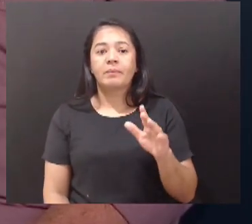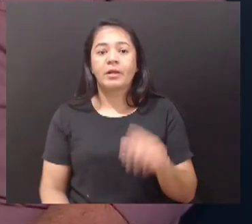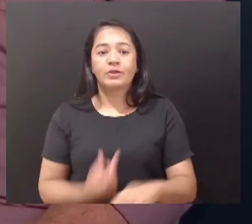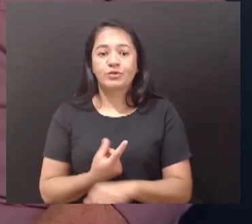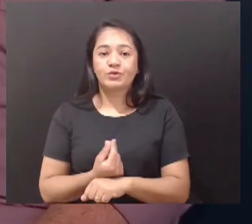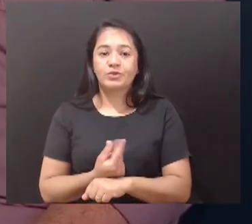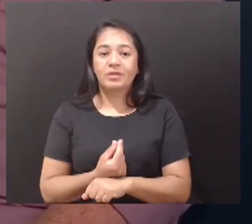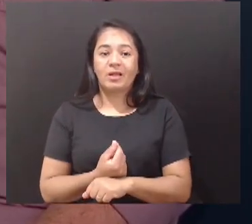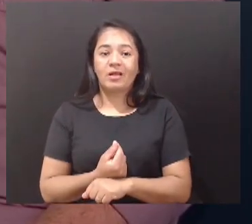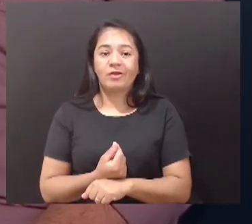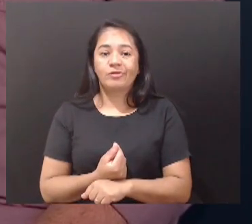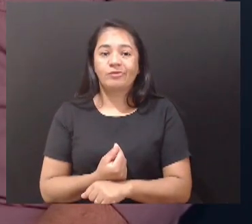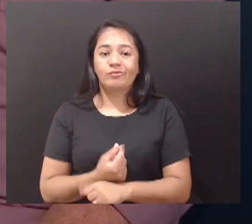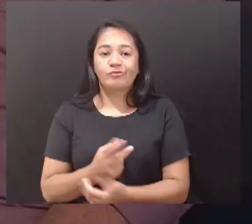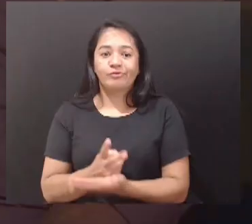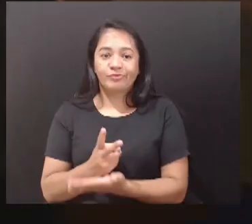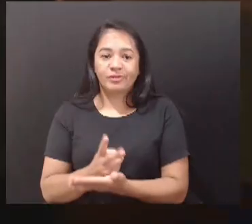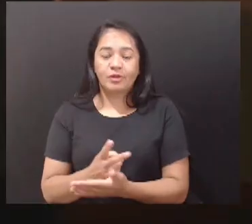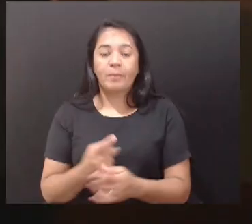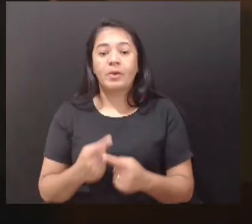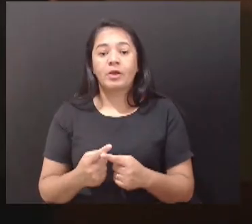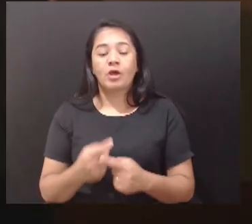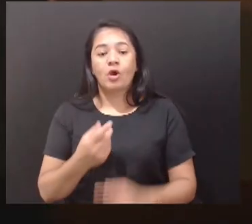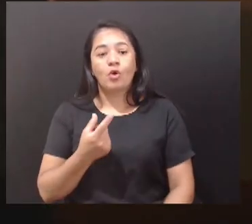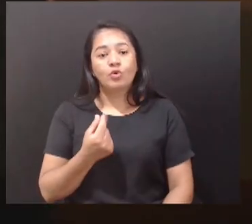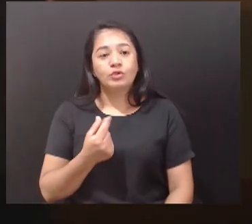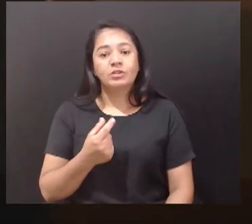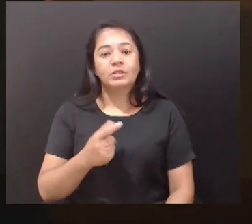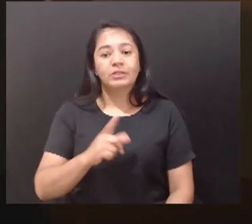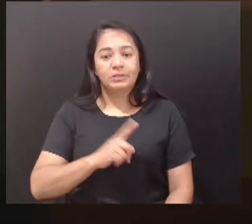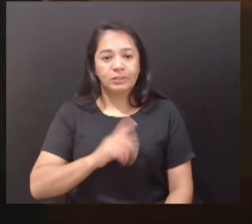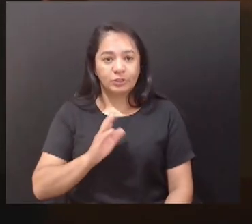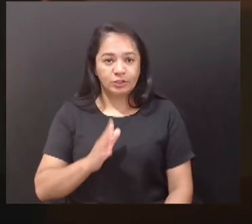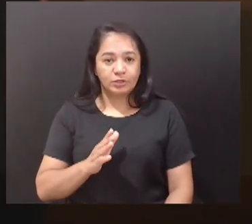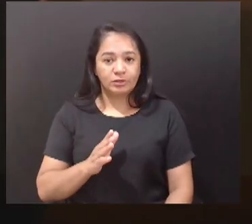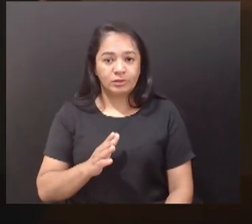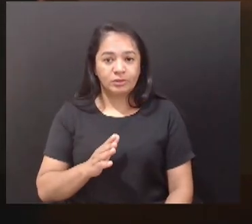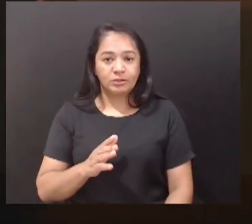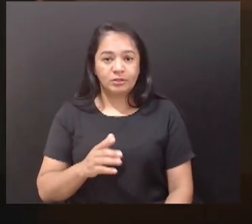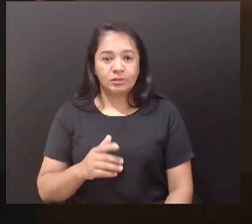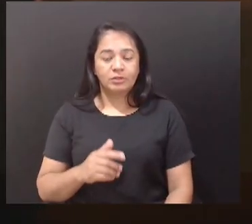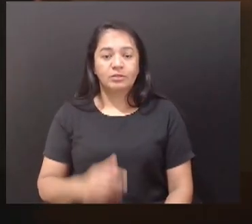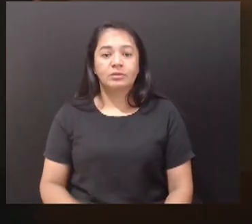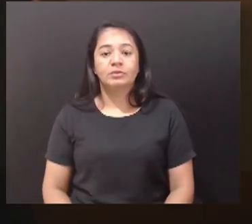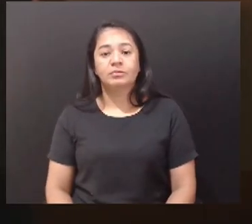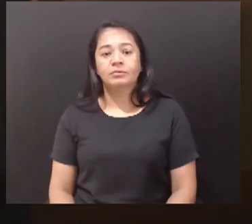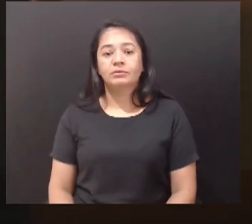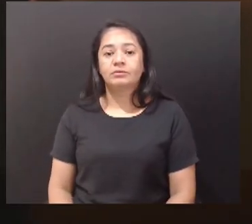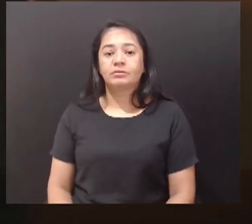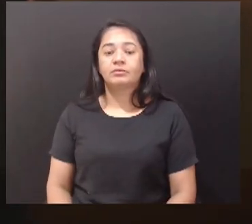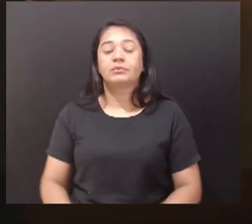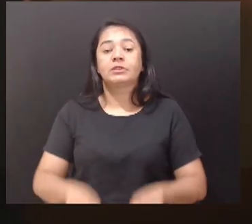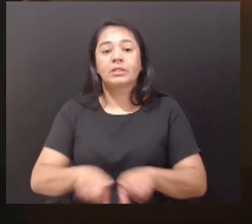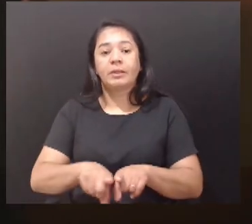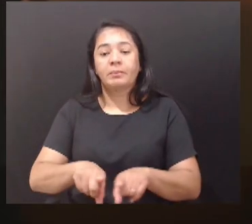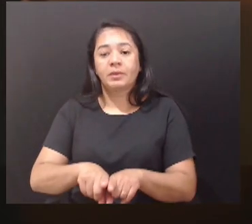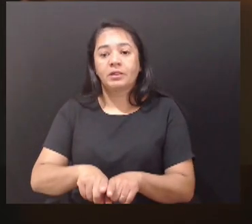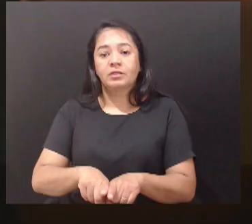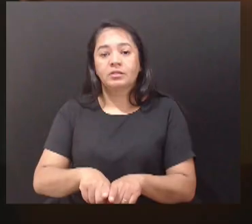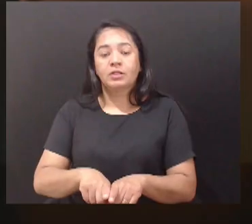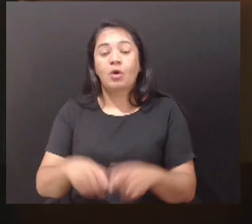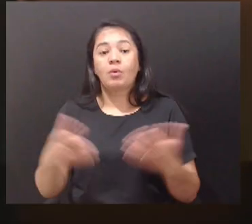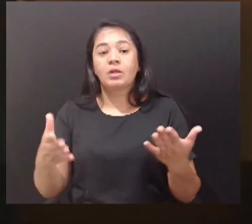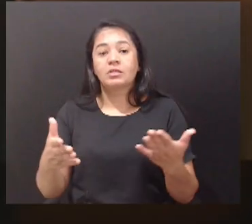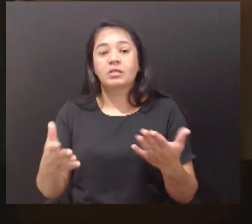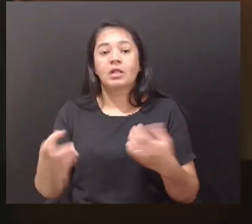que, de fato, é um dinheiro que ela vai ter previsão, tanto de rentabilidade e também de quando que ela vai recuperar esse dinheiro de